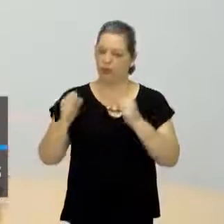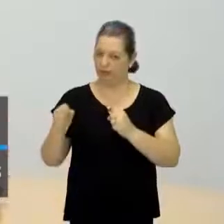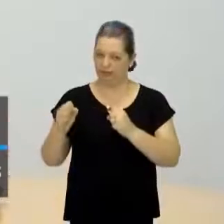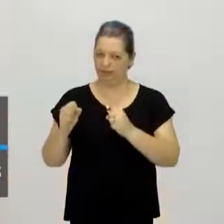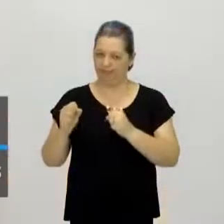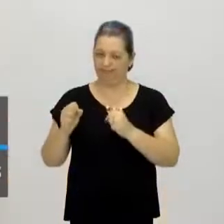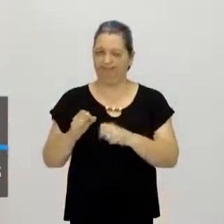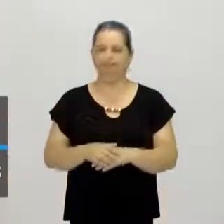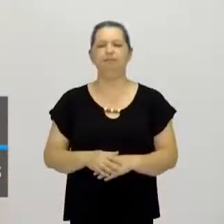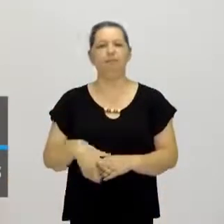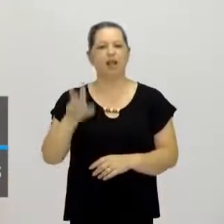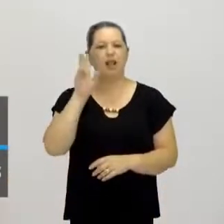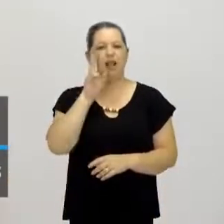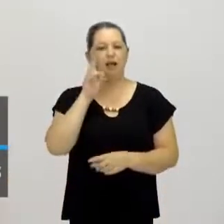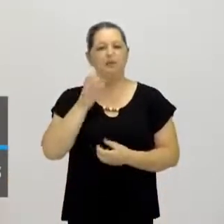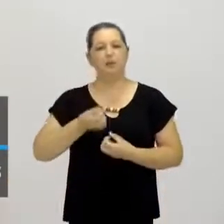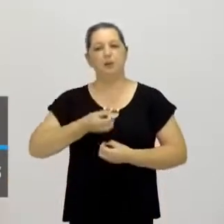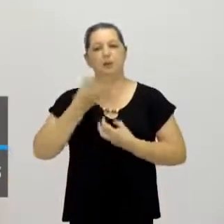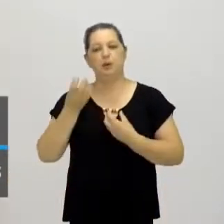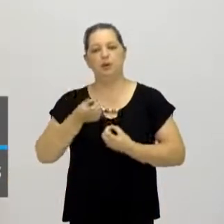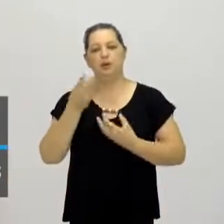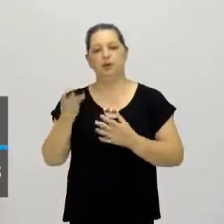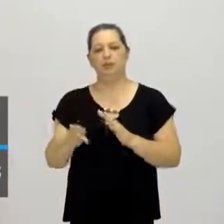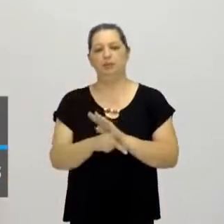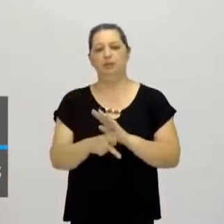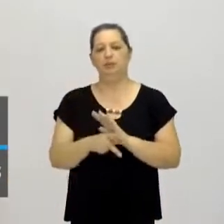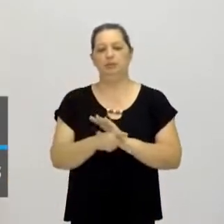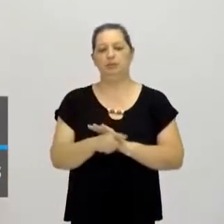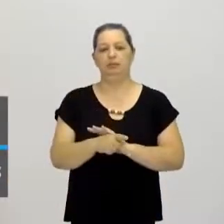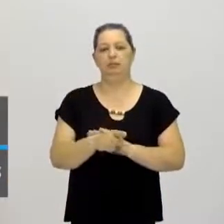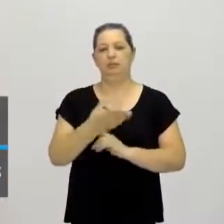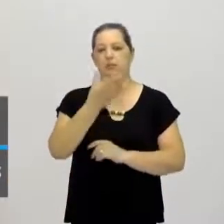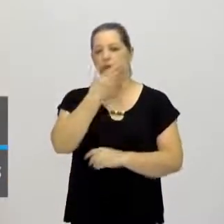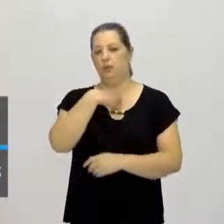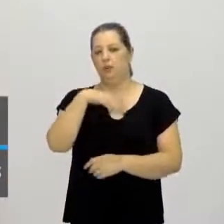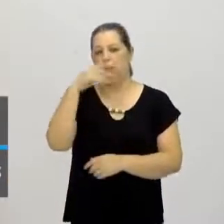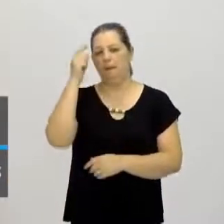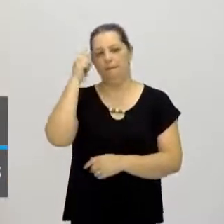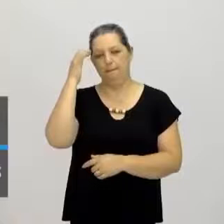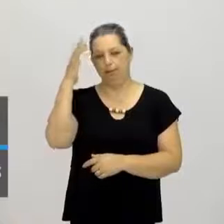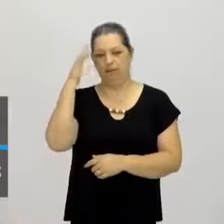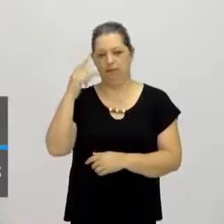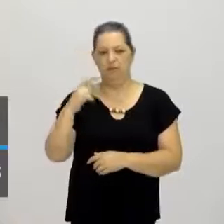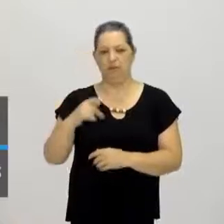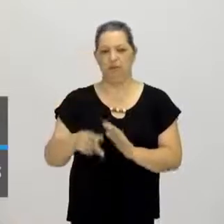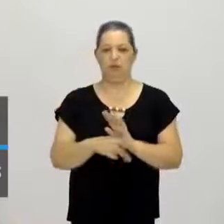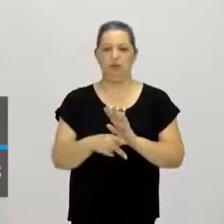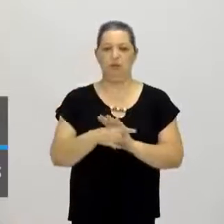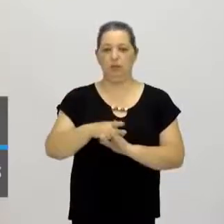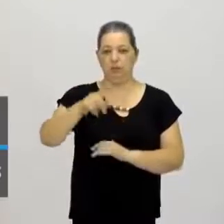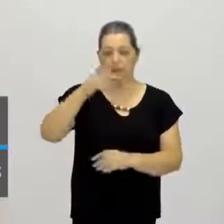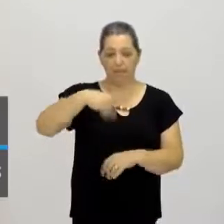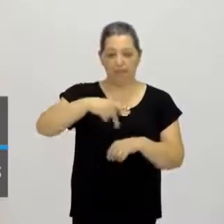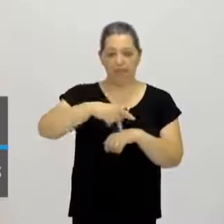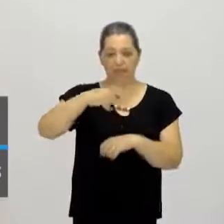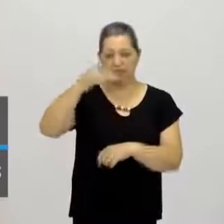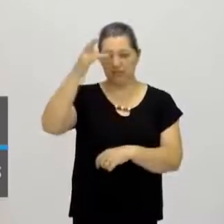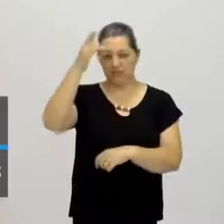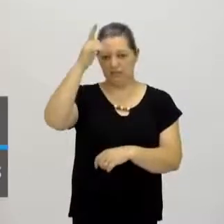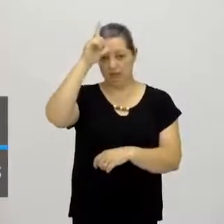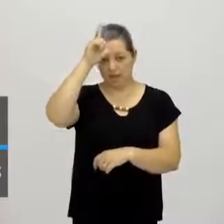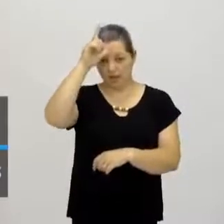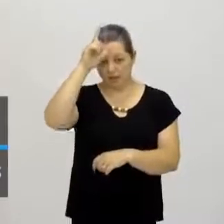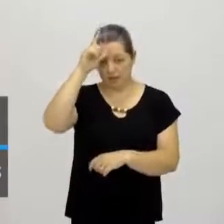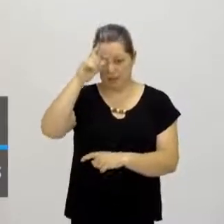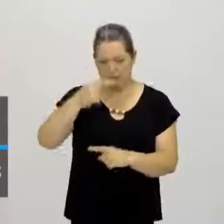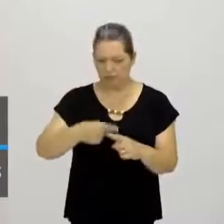gente lembra de um poema do Bertolt Brecht, um grande pensador e escritor alemão, onde ele fala, né? Por que a gente não vai